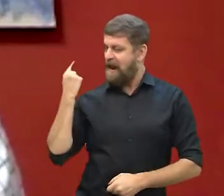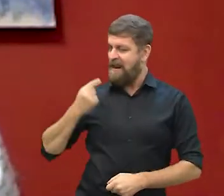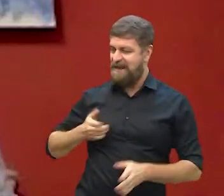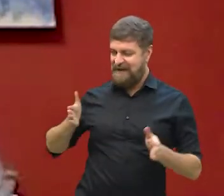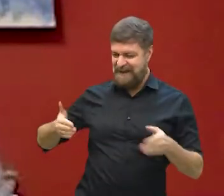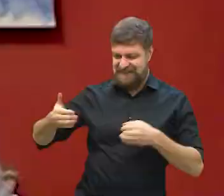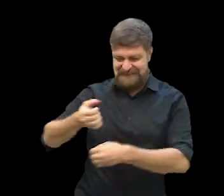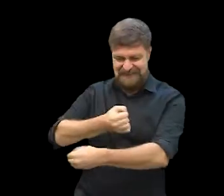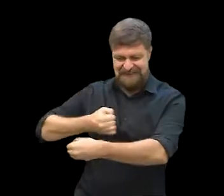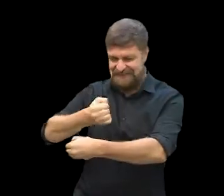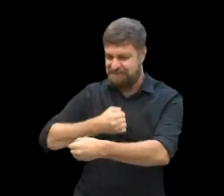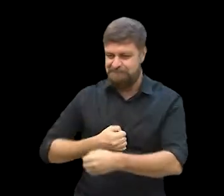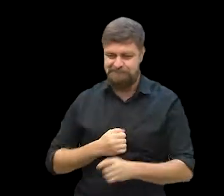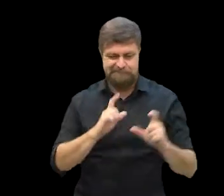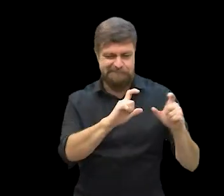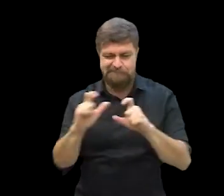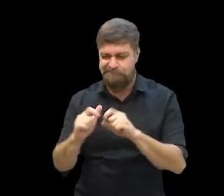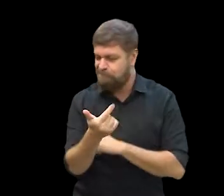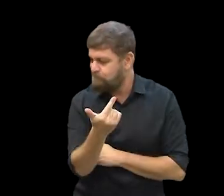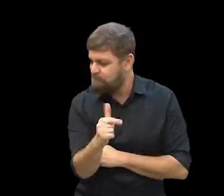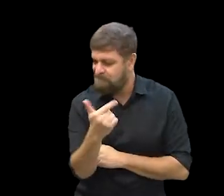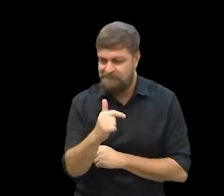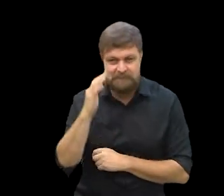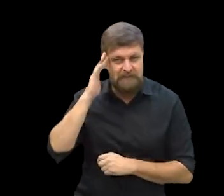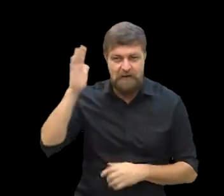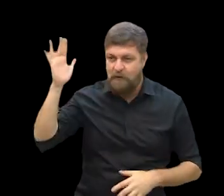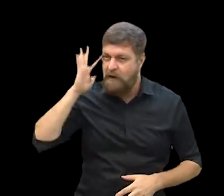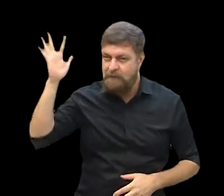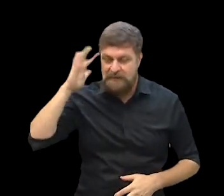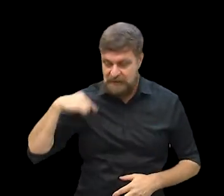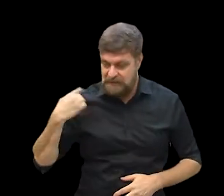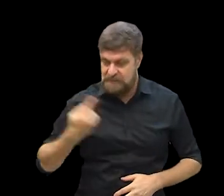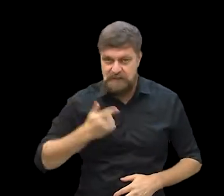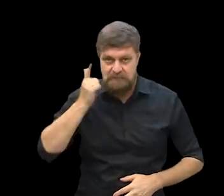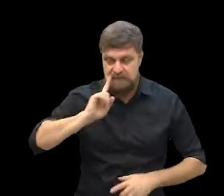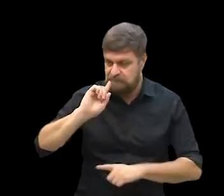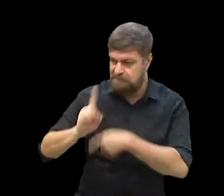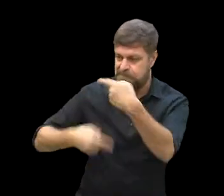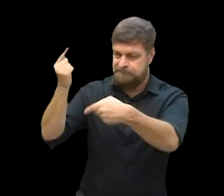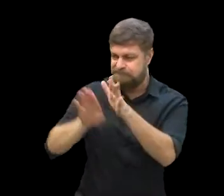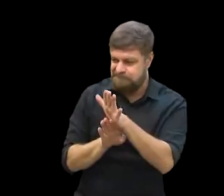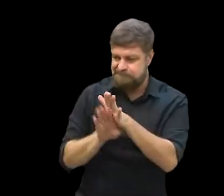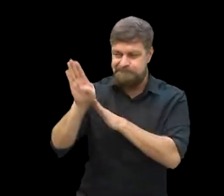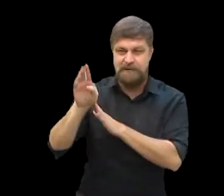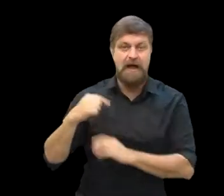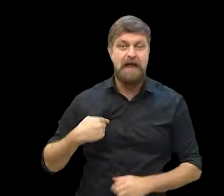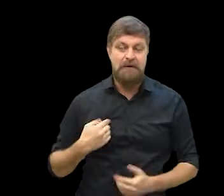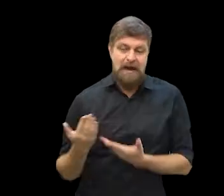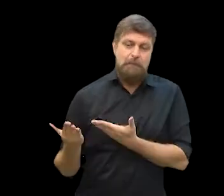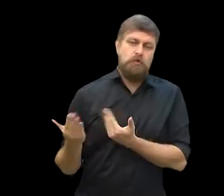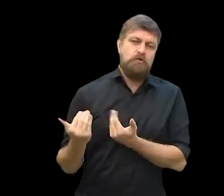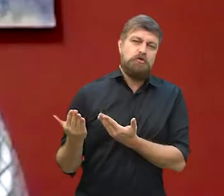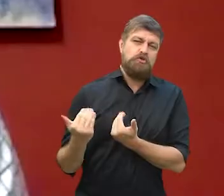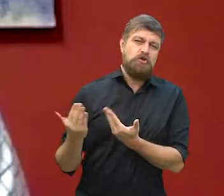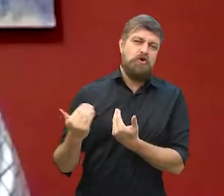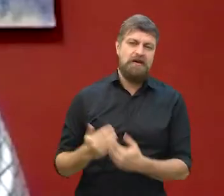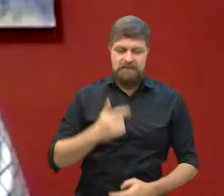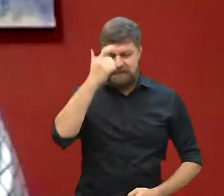cozinha e etc. Mas eu nunca imaginei que a gente chegaria tão longe. Eu era muito novo, estava me